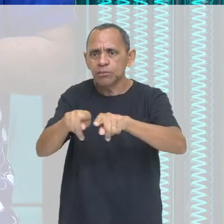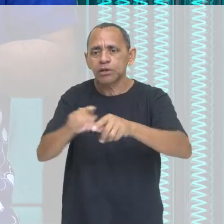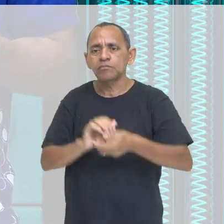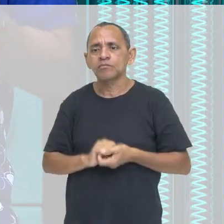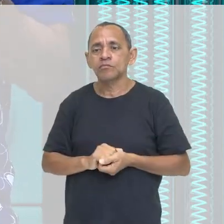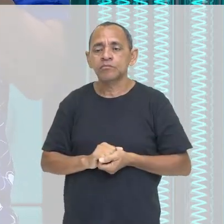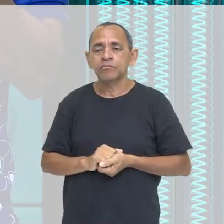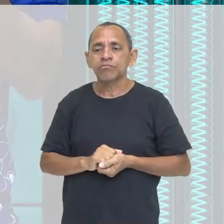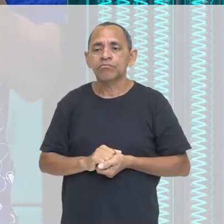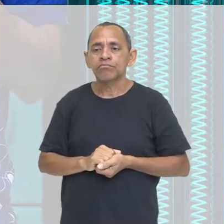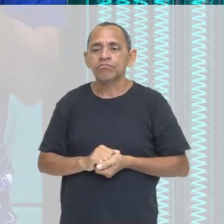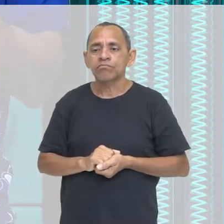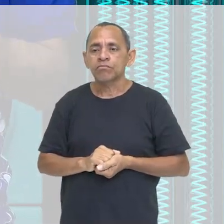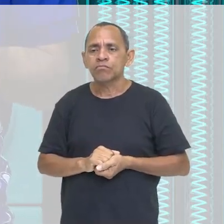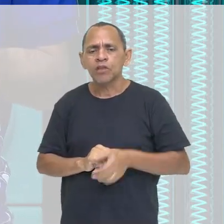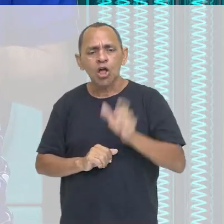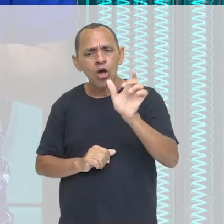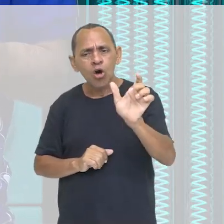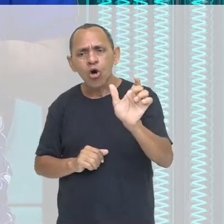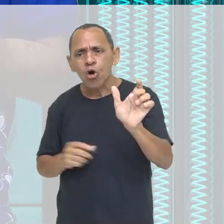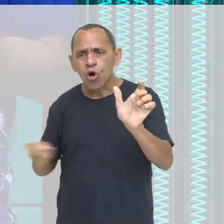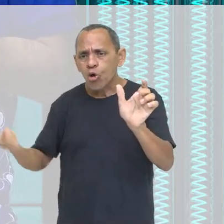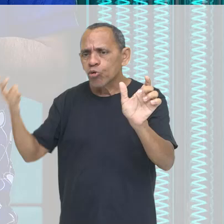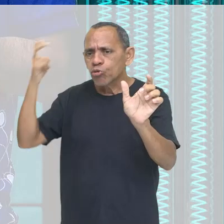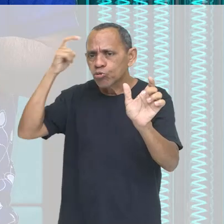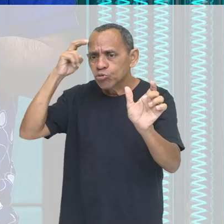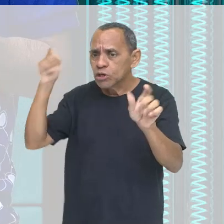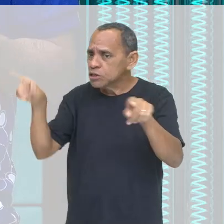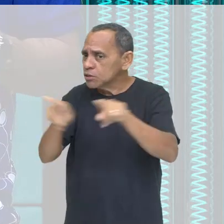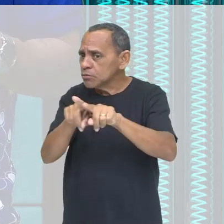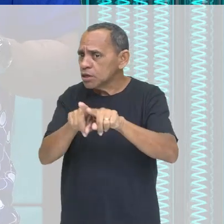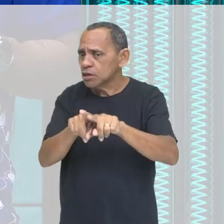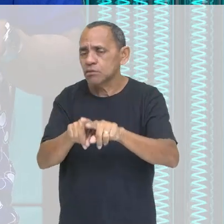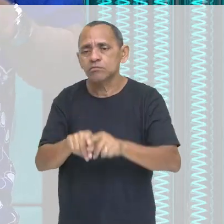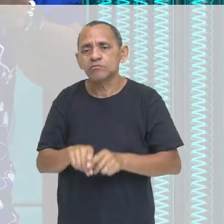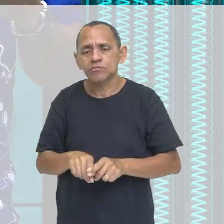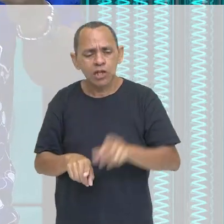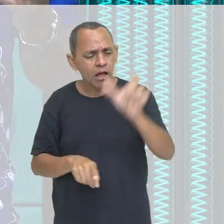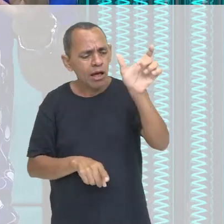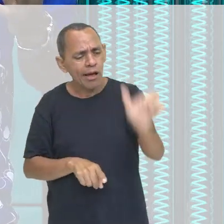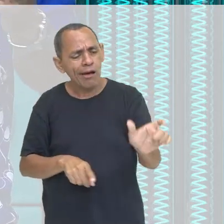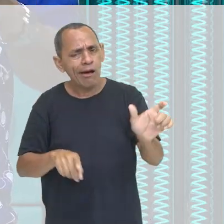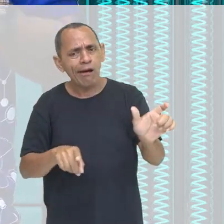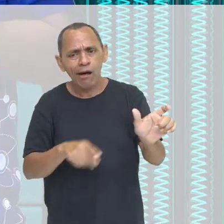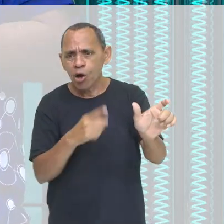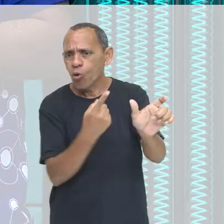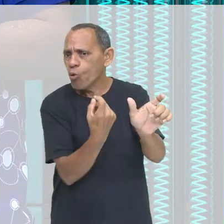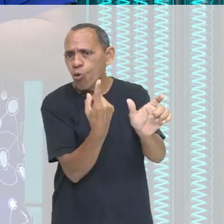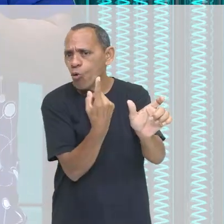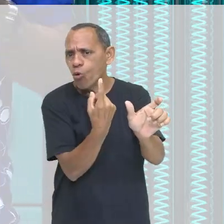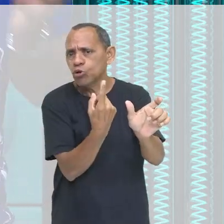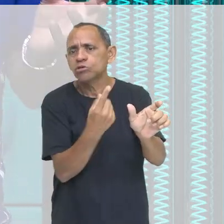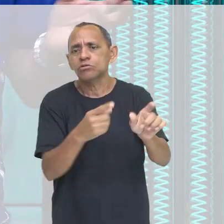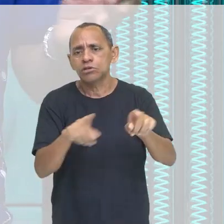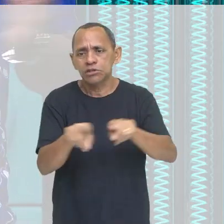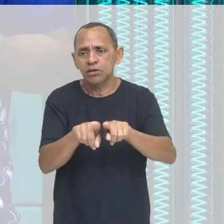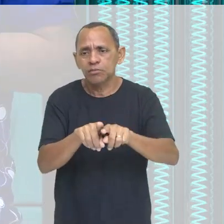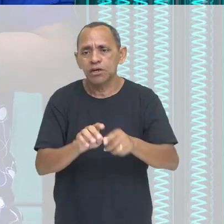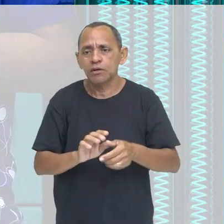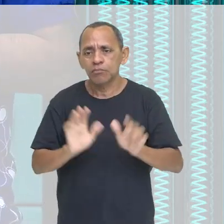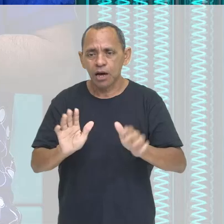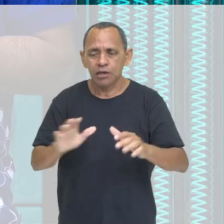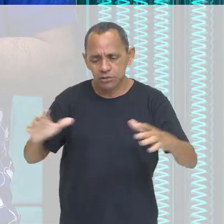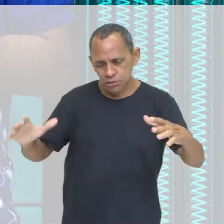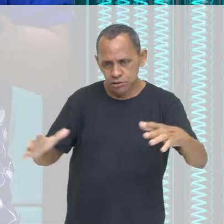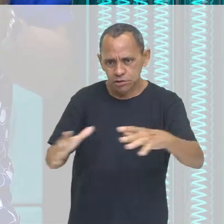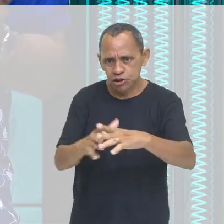mesma forma. Cultura ela é individual, em certo sentido, mas ela também é em conjunto, né, dentro ali